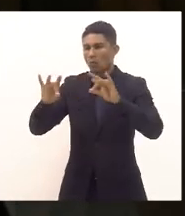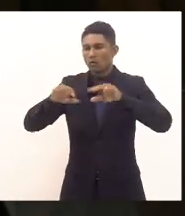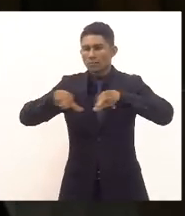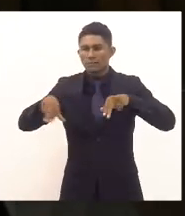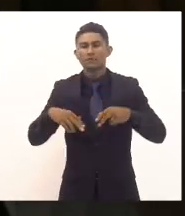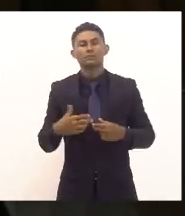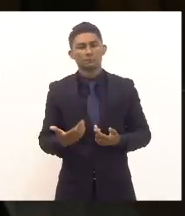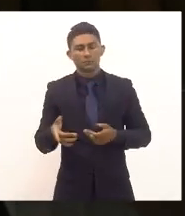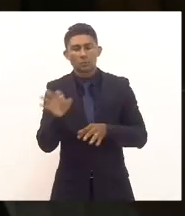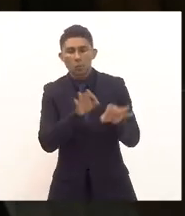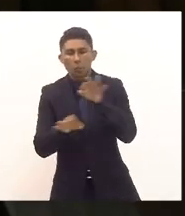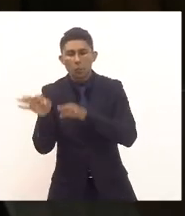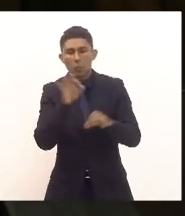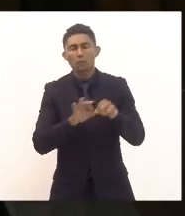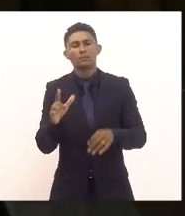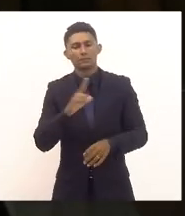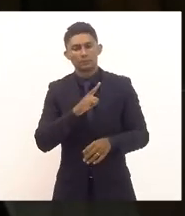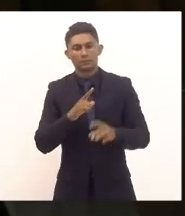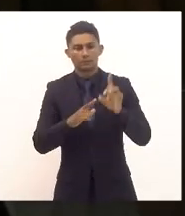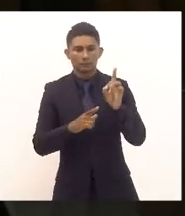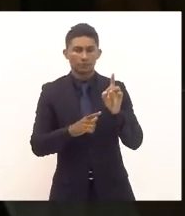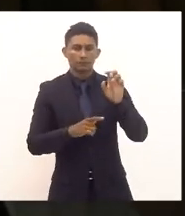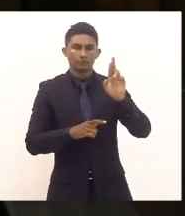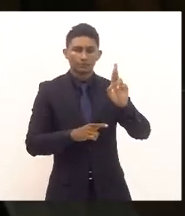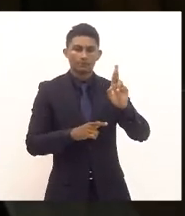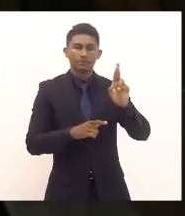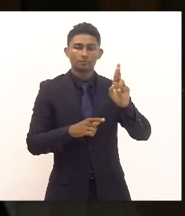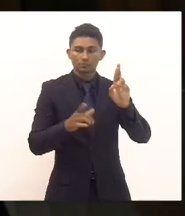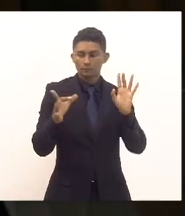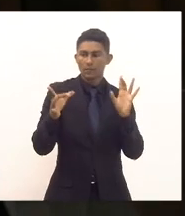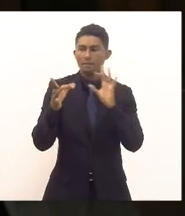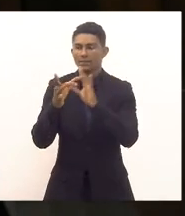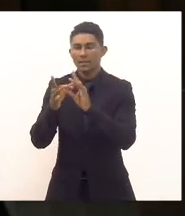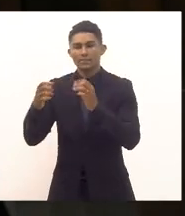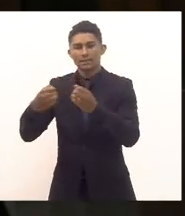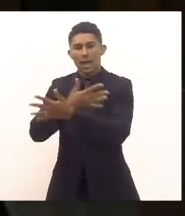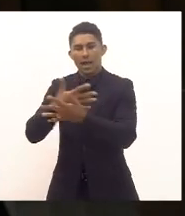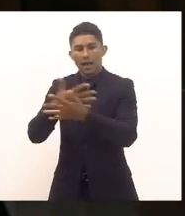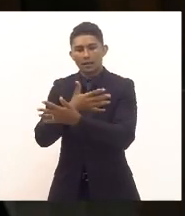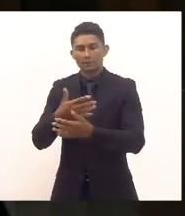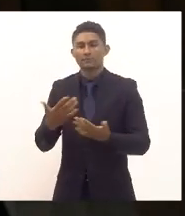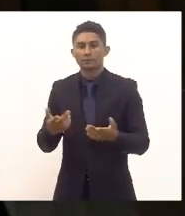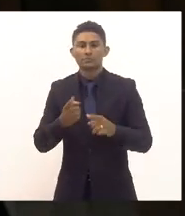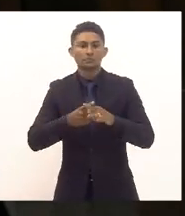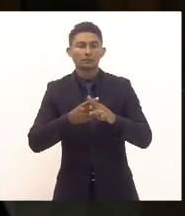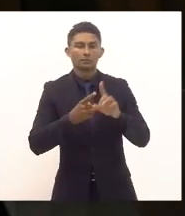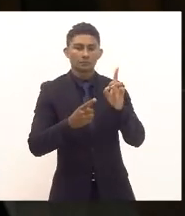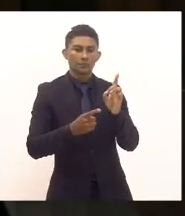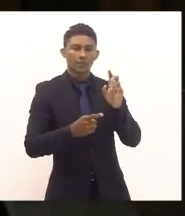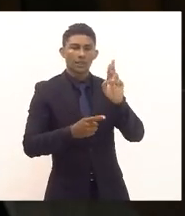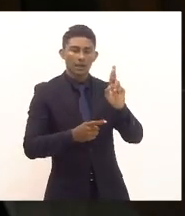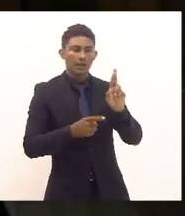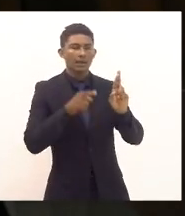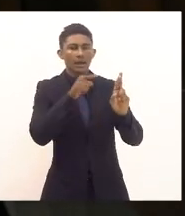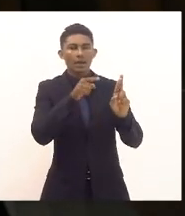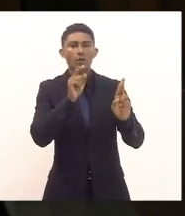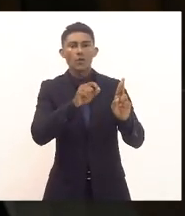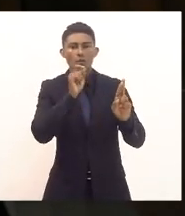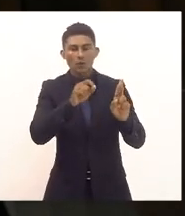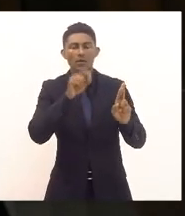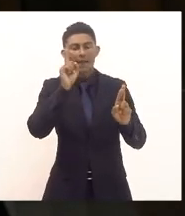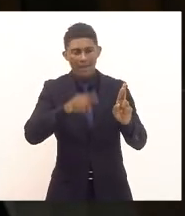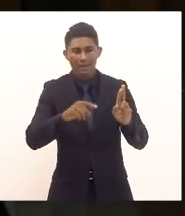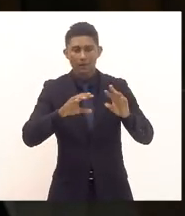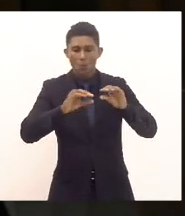isso uma parceria do Dr com os municípios aonde o Dr entra com a massa entra com